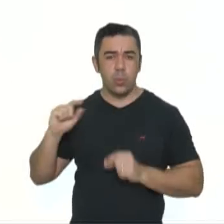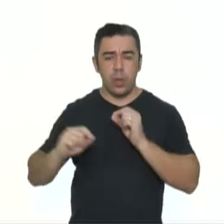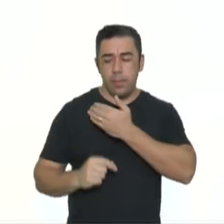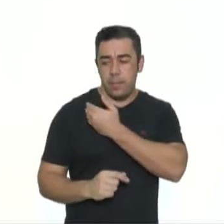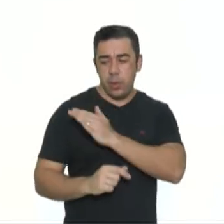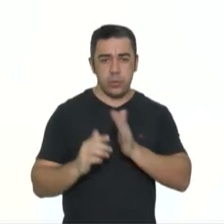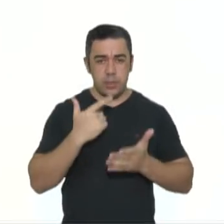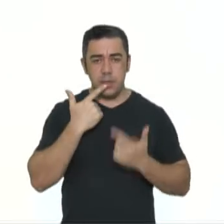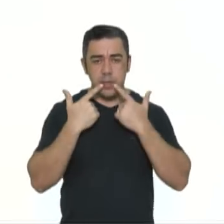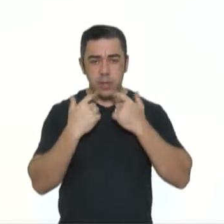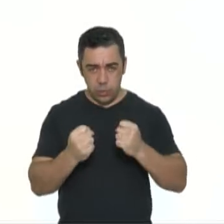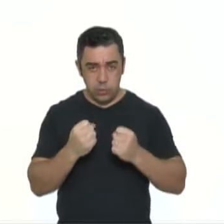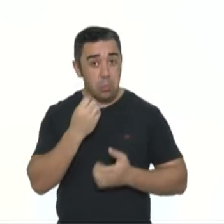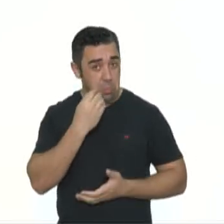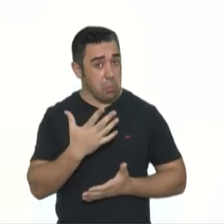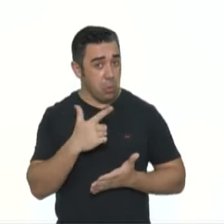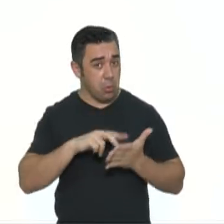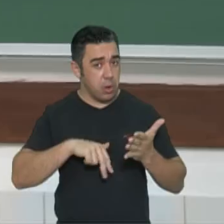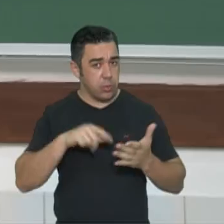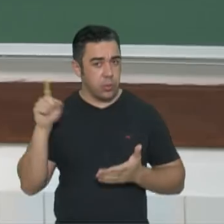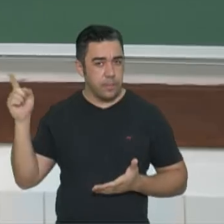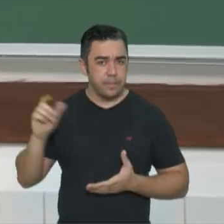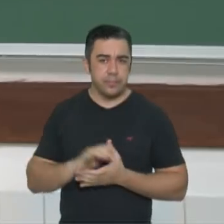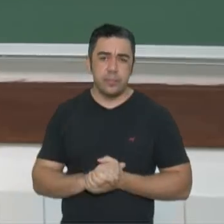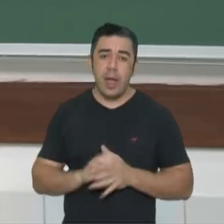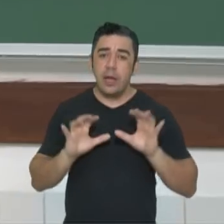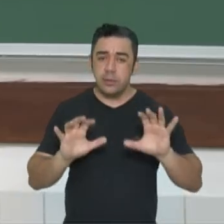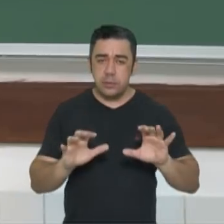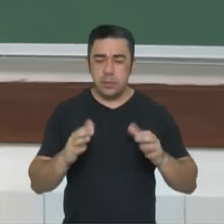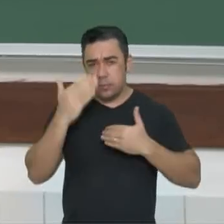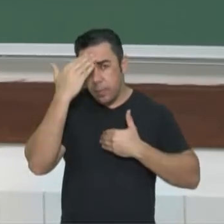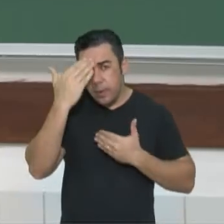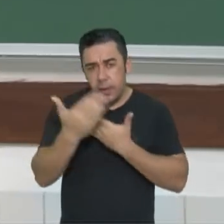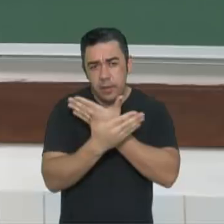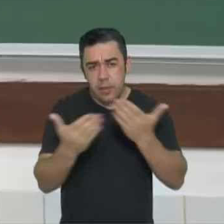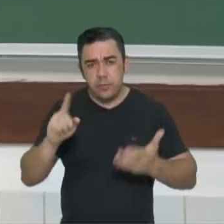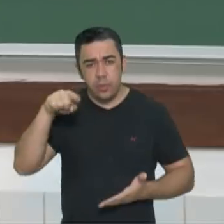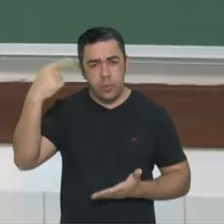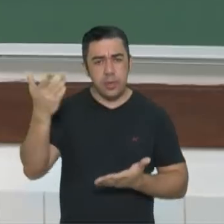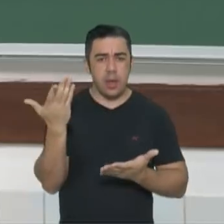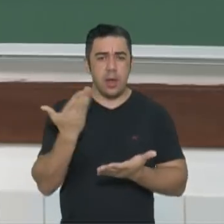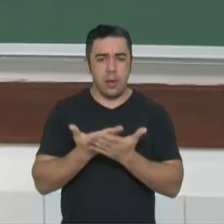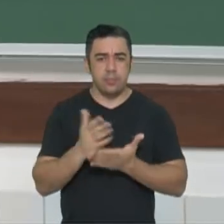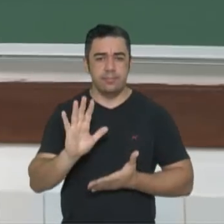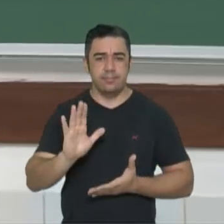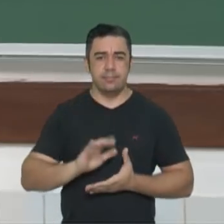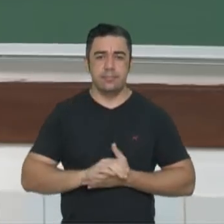bom, certo? Né? Com isso, pessoal, meu muito obrigado, até a próxima aula.